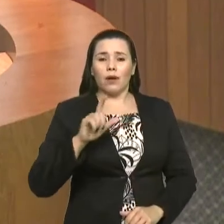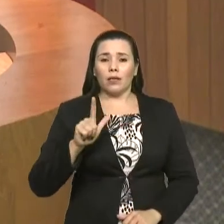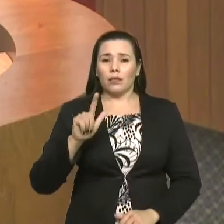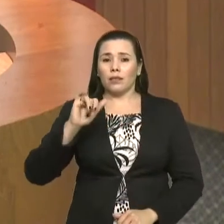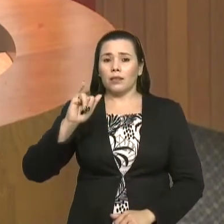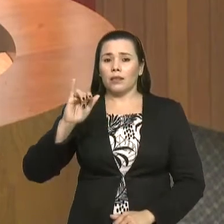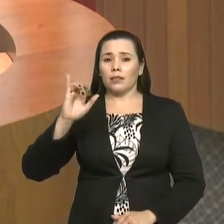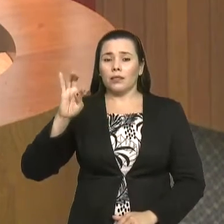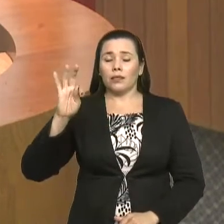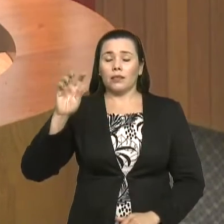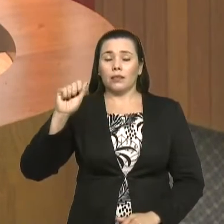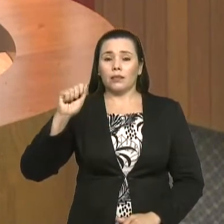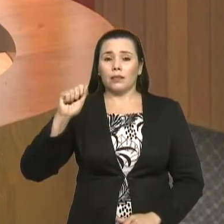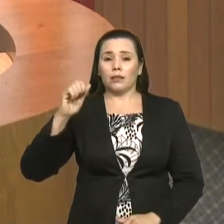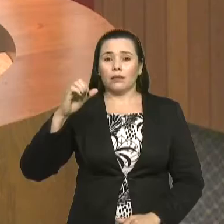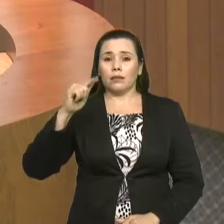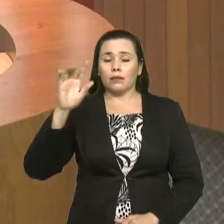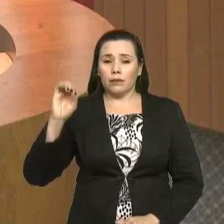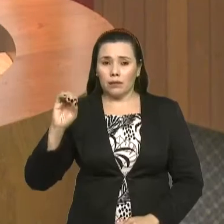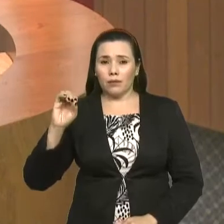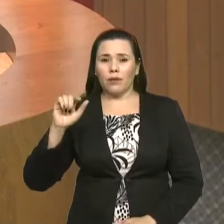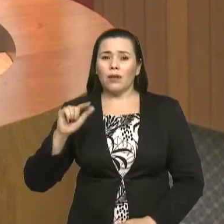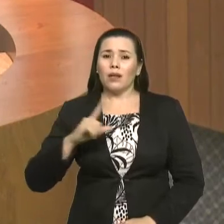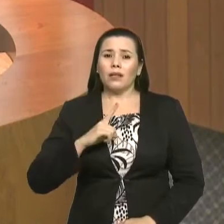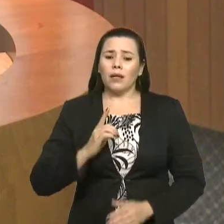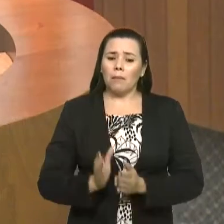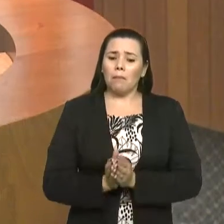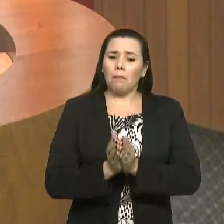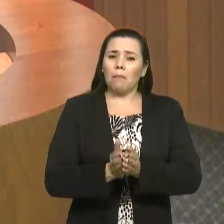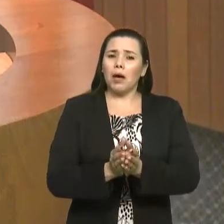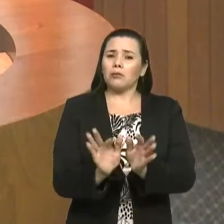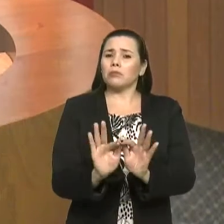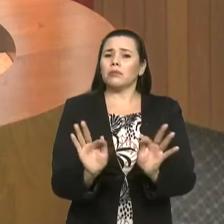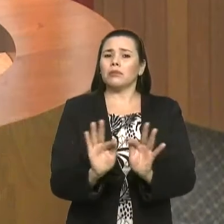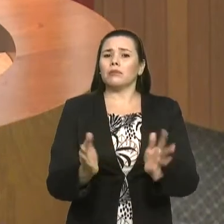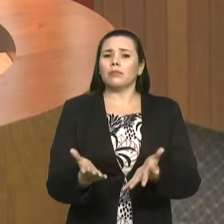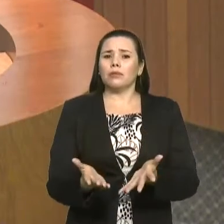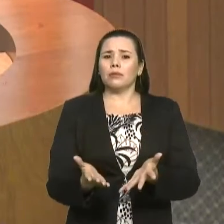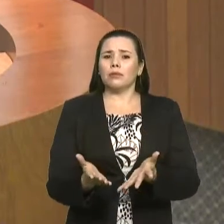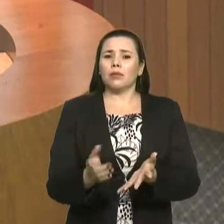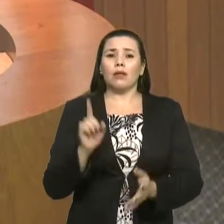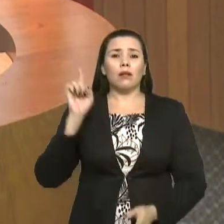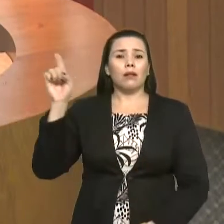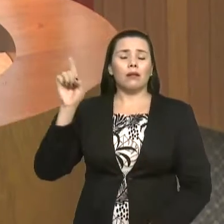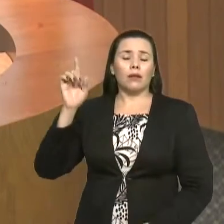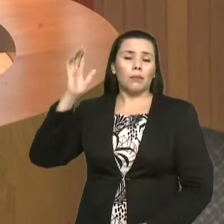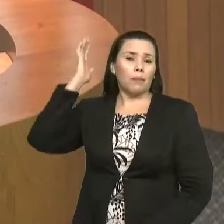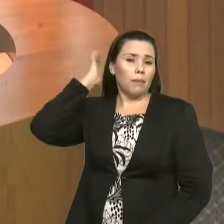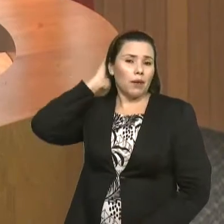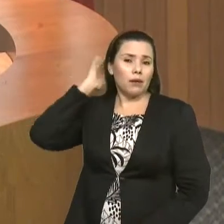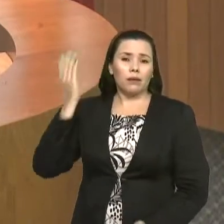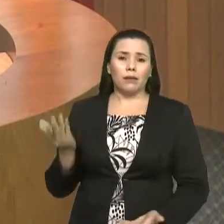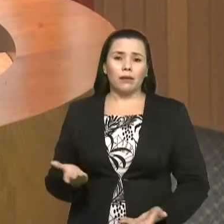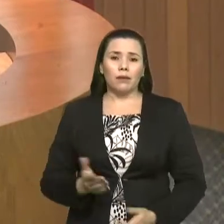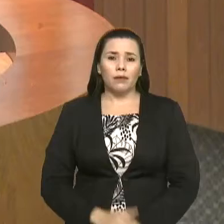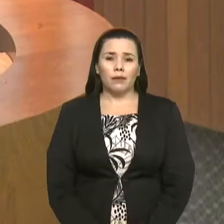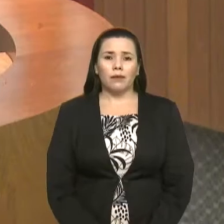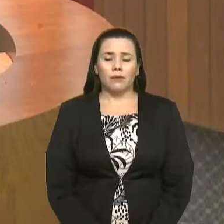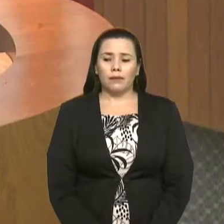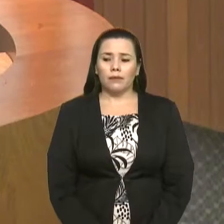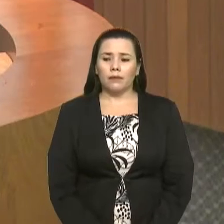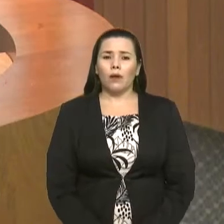Não tem know-how, não tem expertise. O governo faz intervenção, pega as